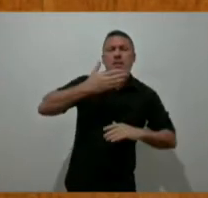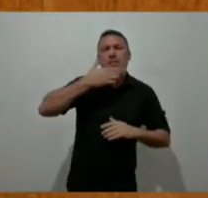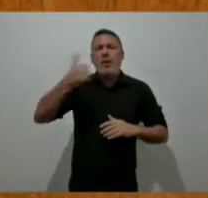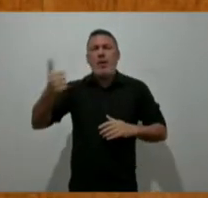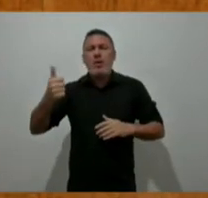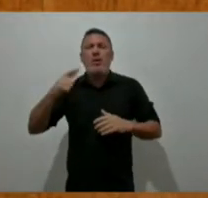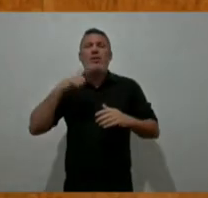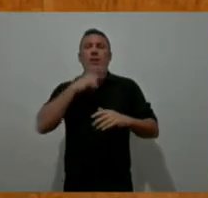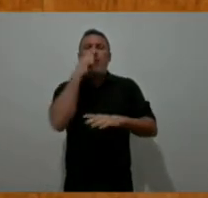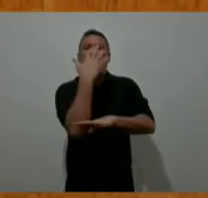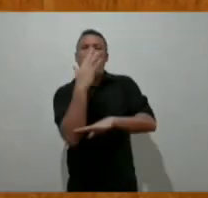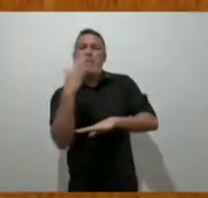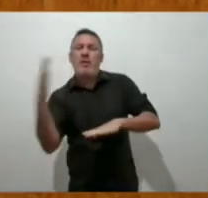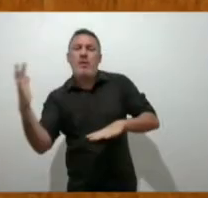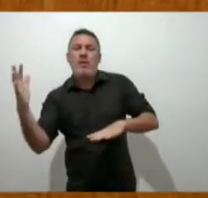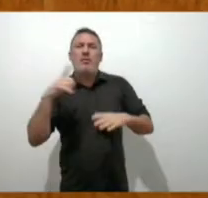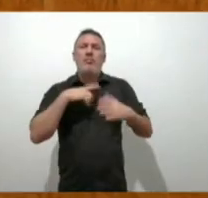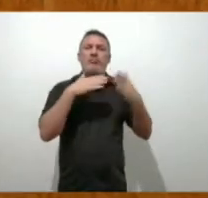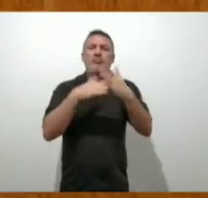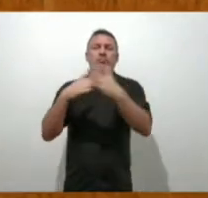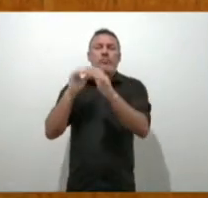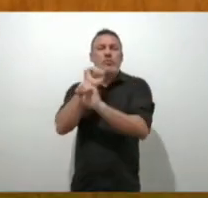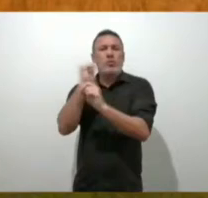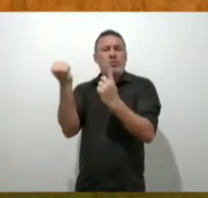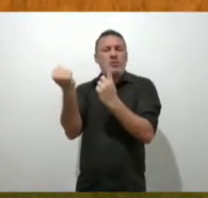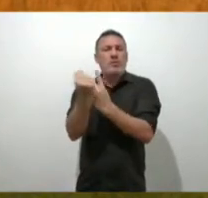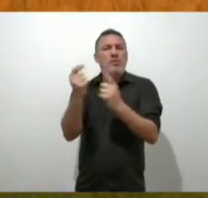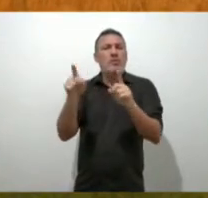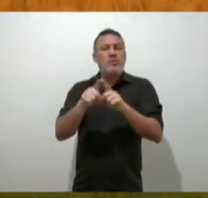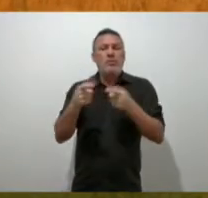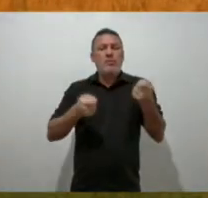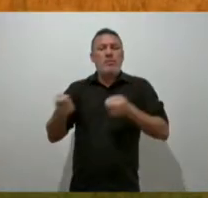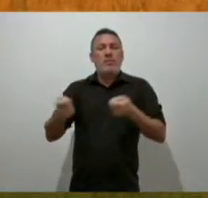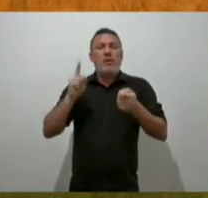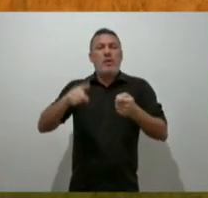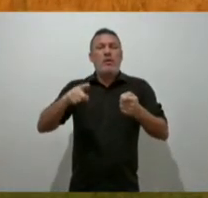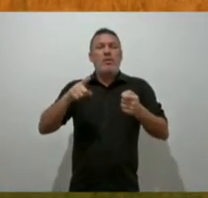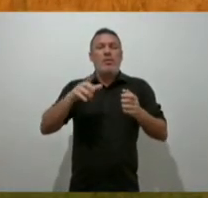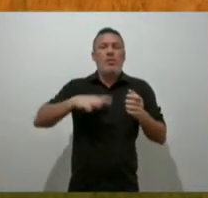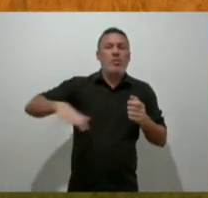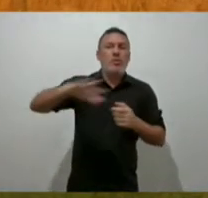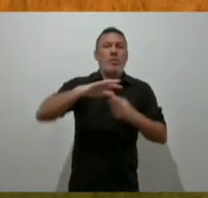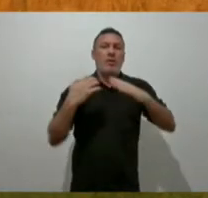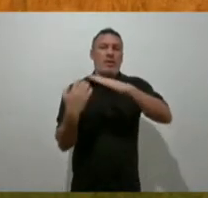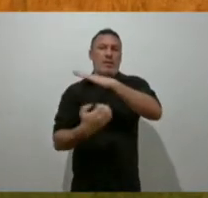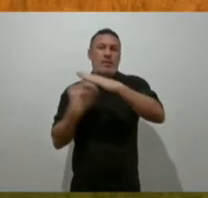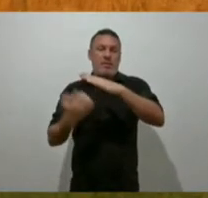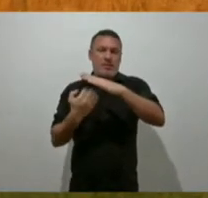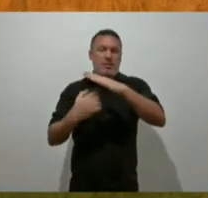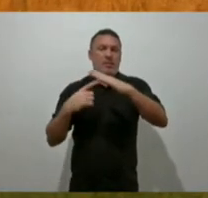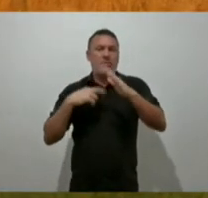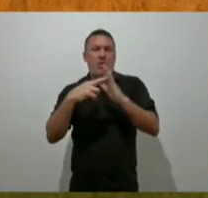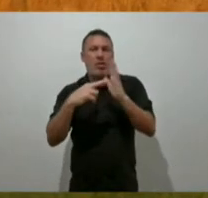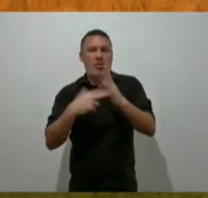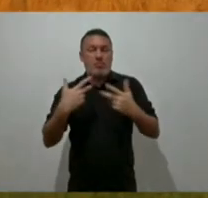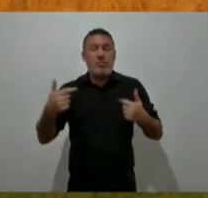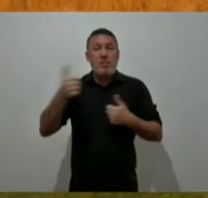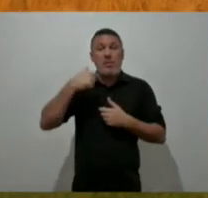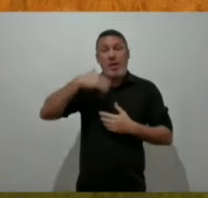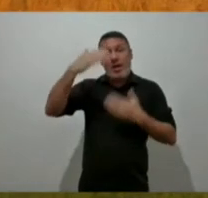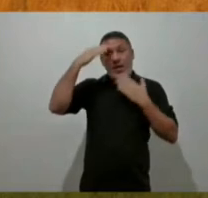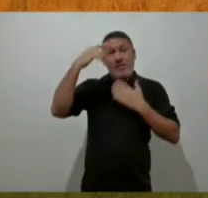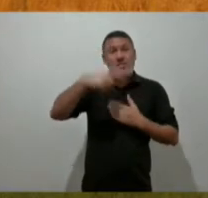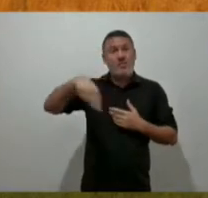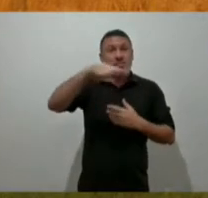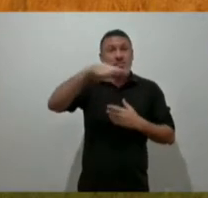impacto social e governança corporativa. Em primeiro lugar, queria agradecer a você aí que está nos assistindo